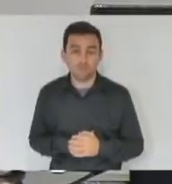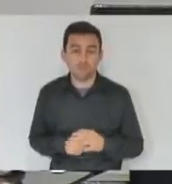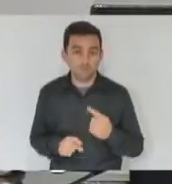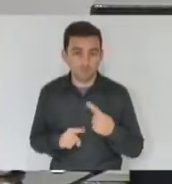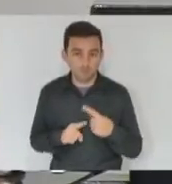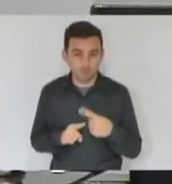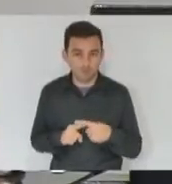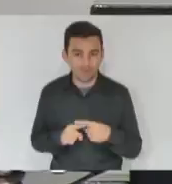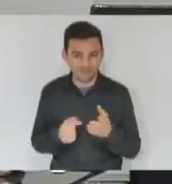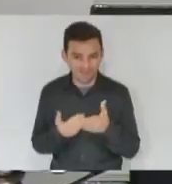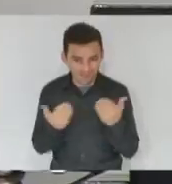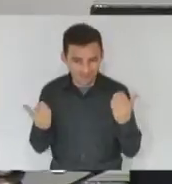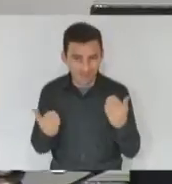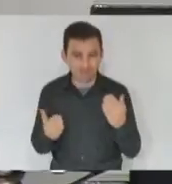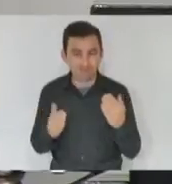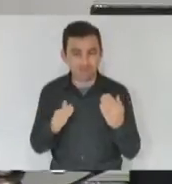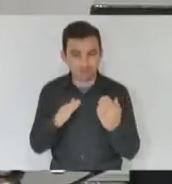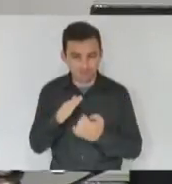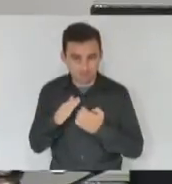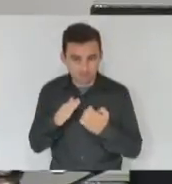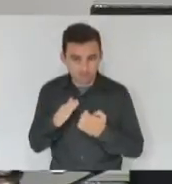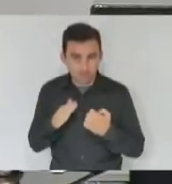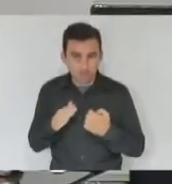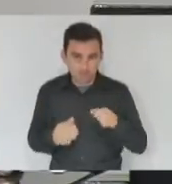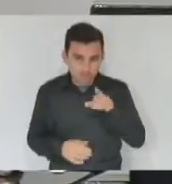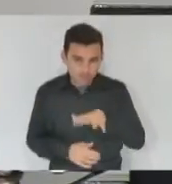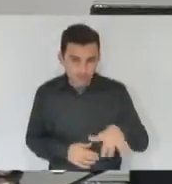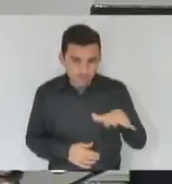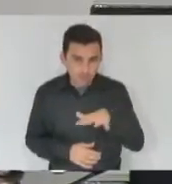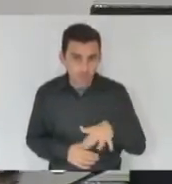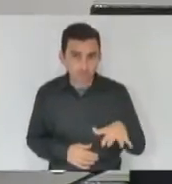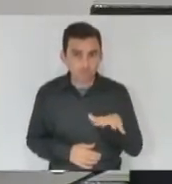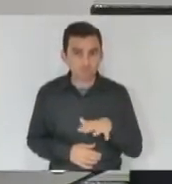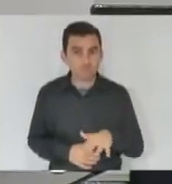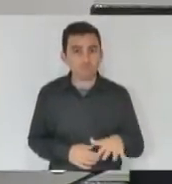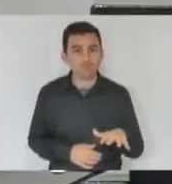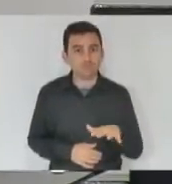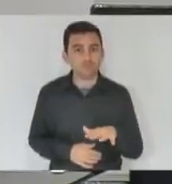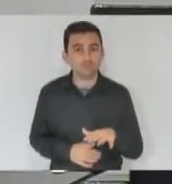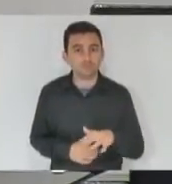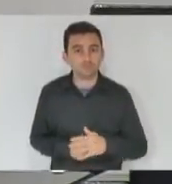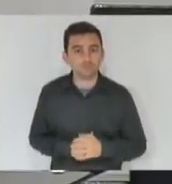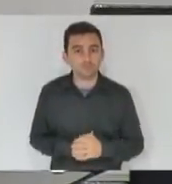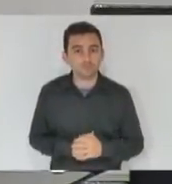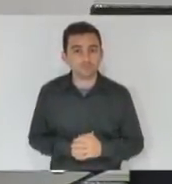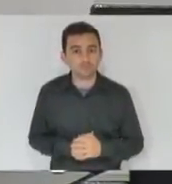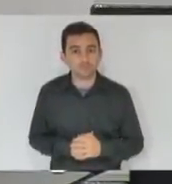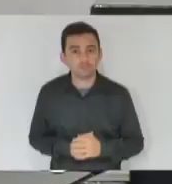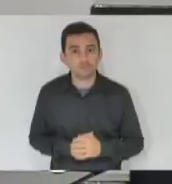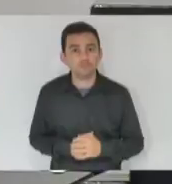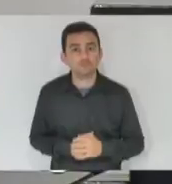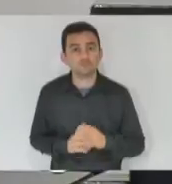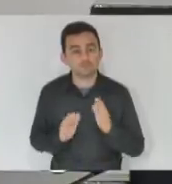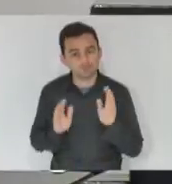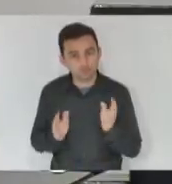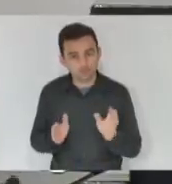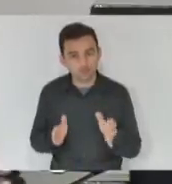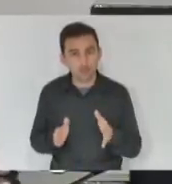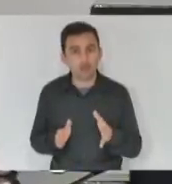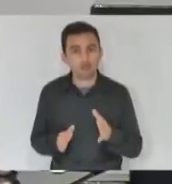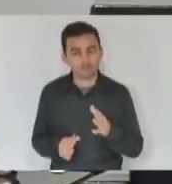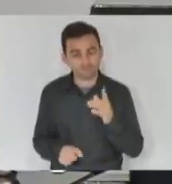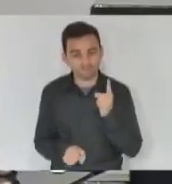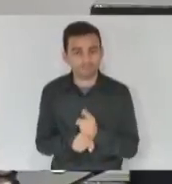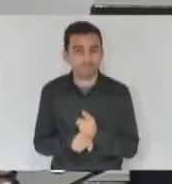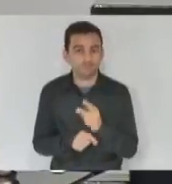estas empresas, ou melhor, esta região, já se encontra no planejamento